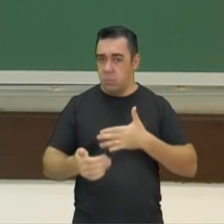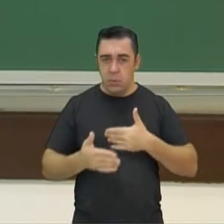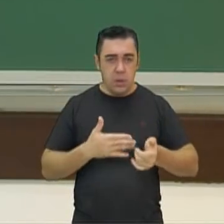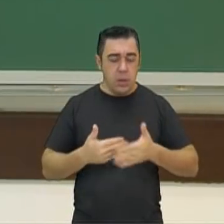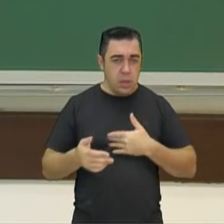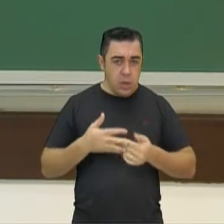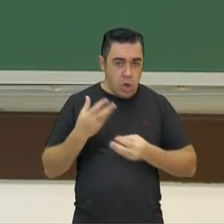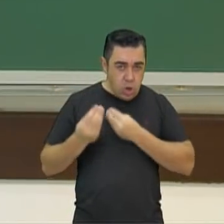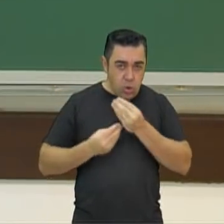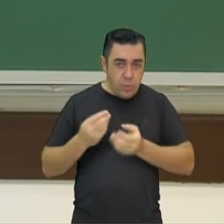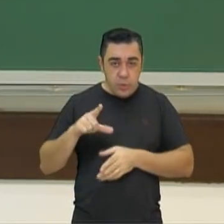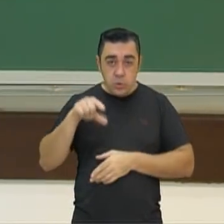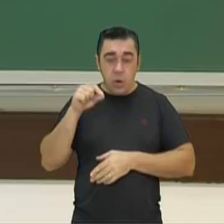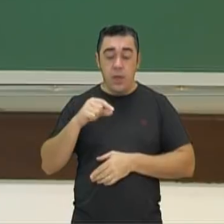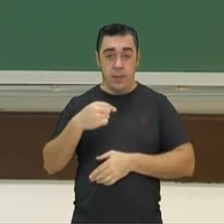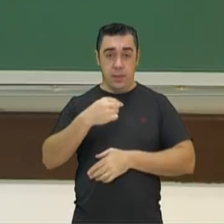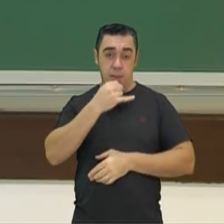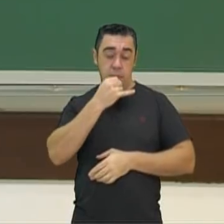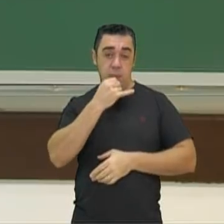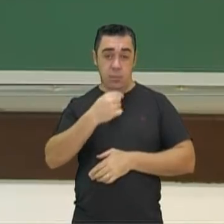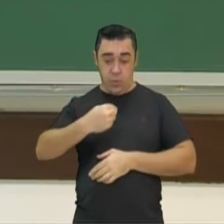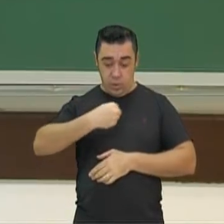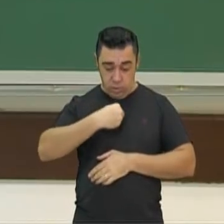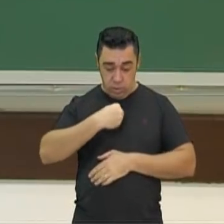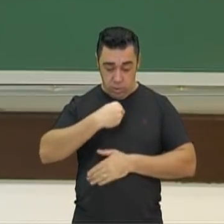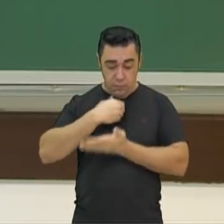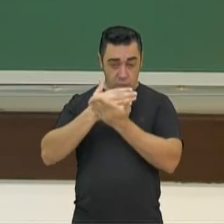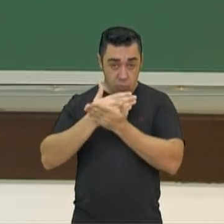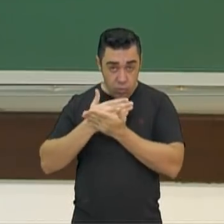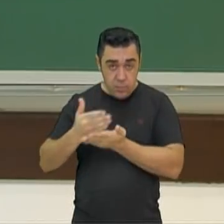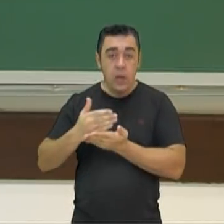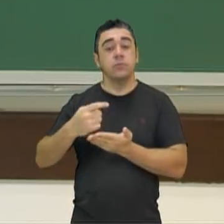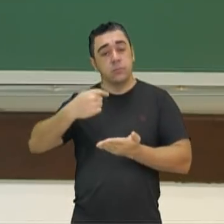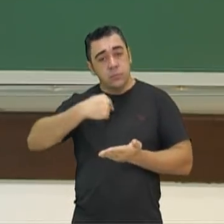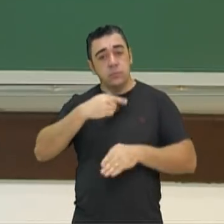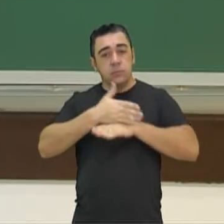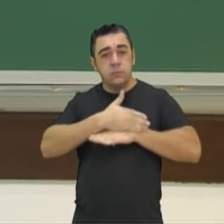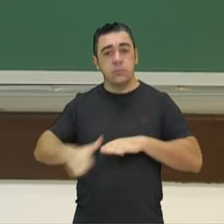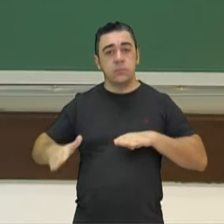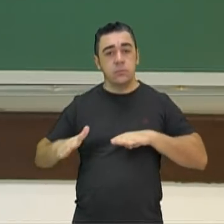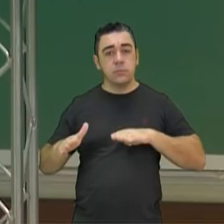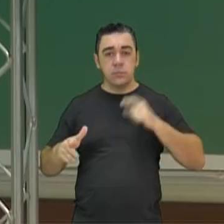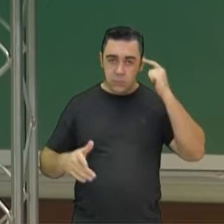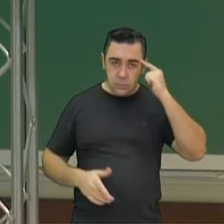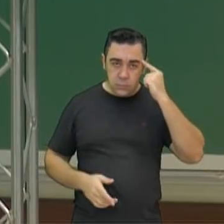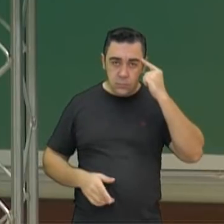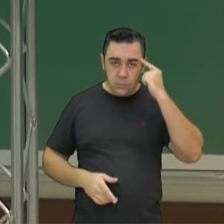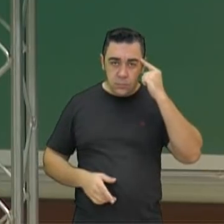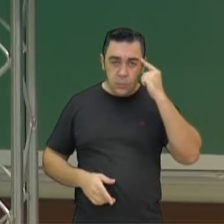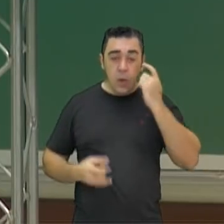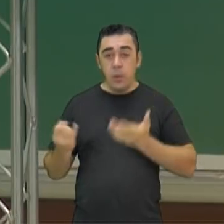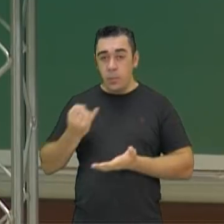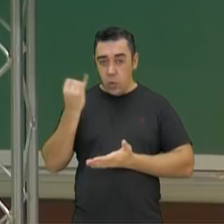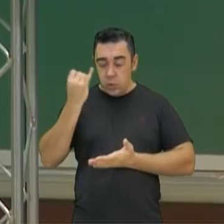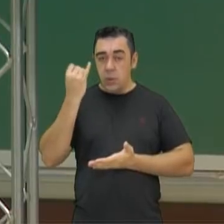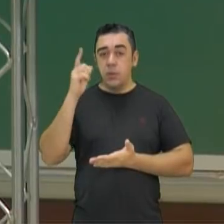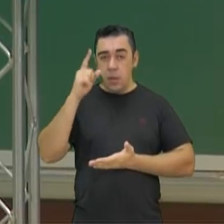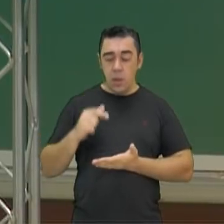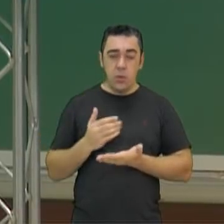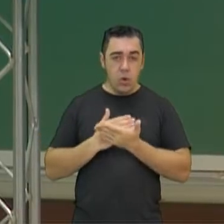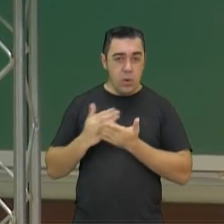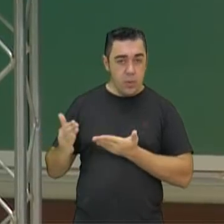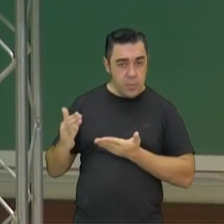não importa o tipo que você vai decidir com qual peça você vai começar. O importante é que quem começa com as